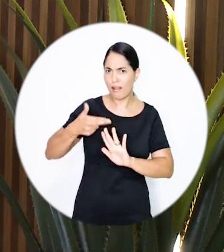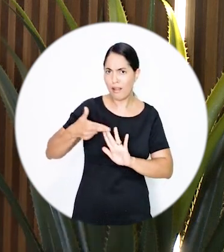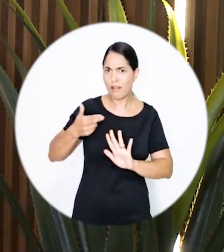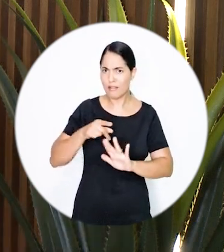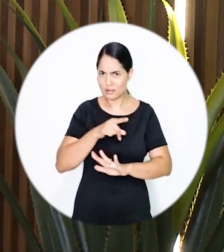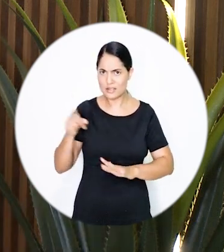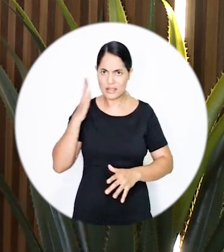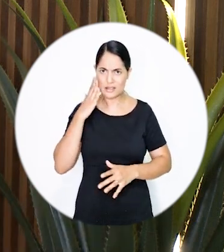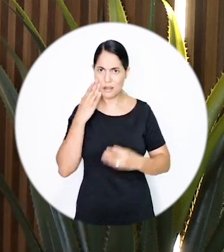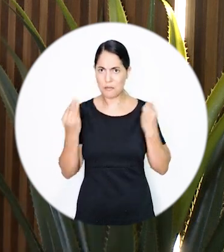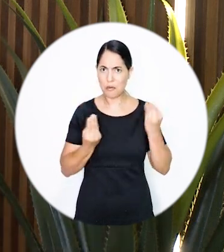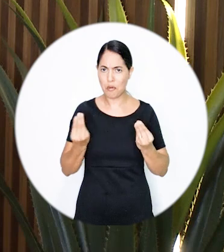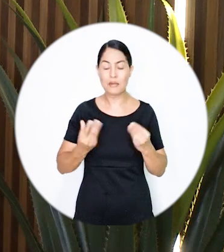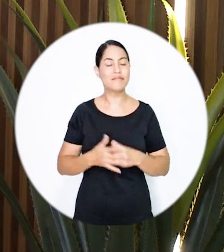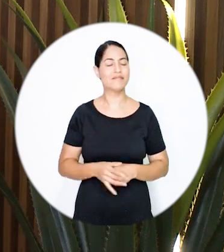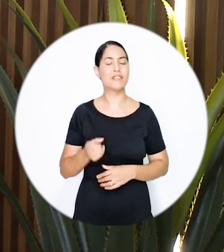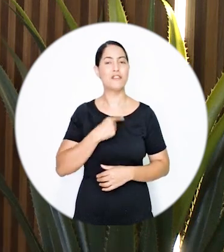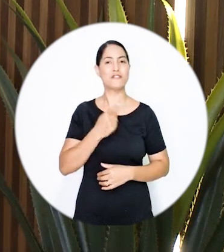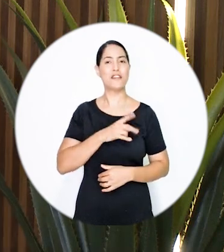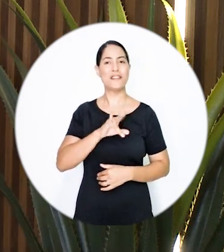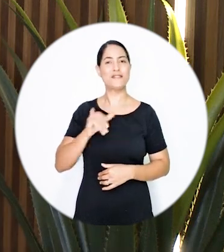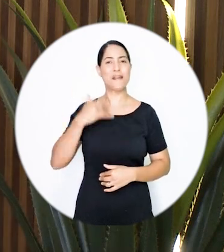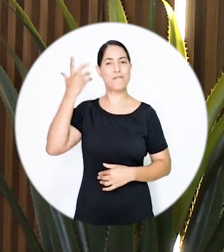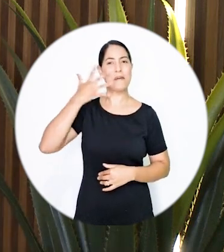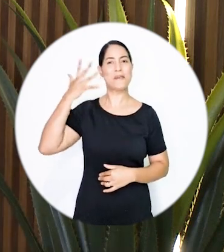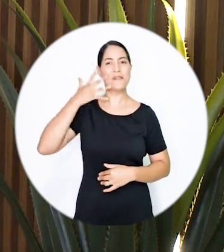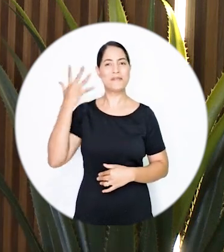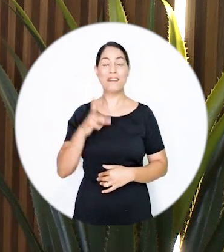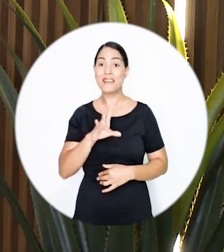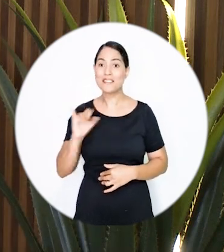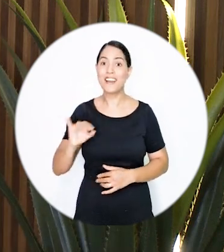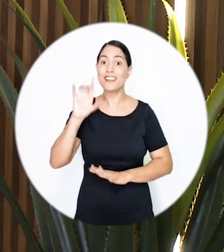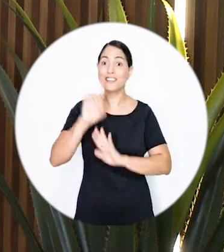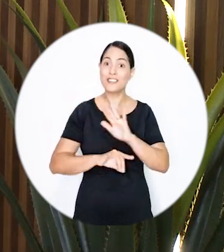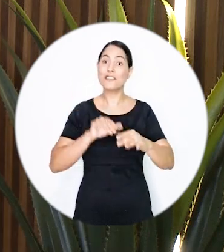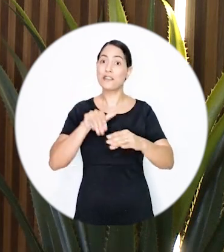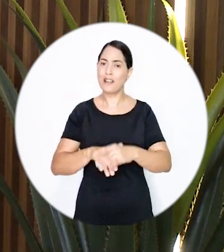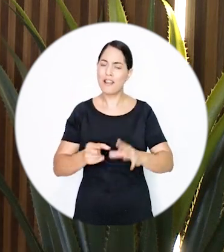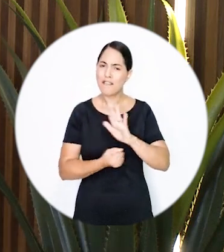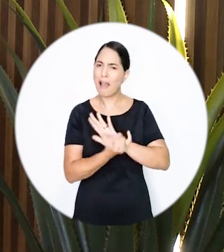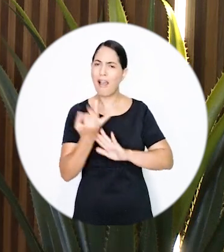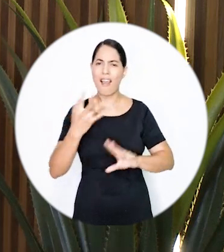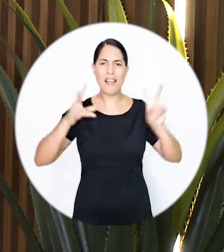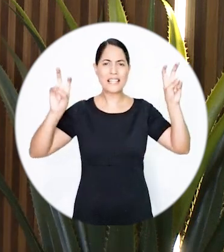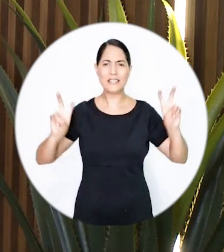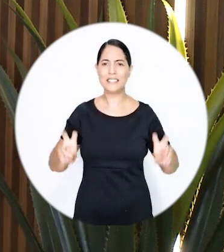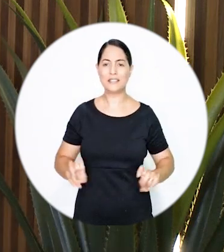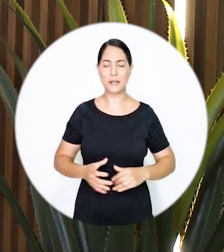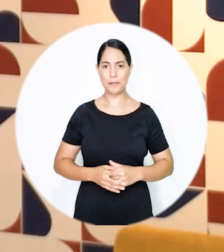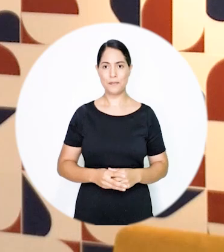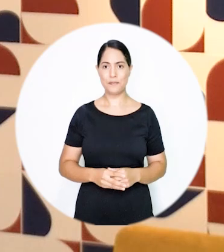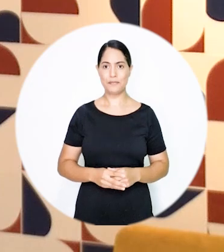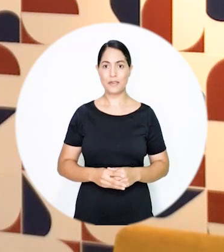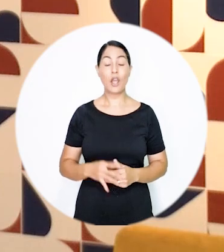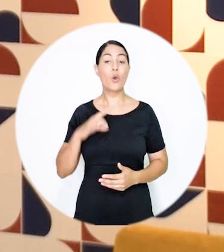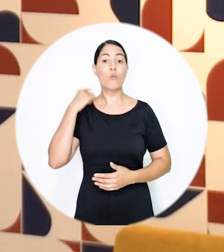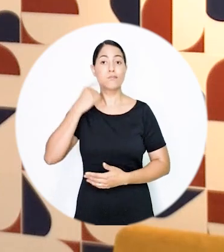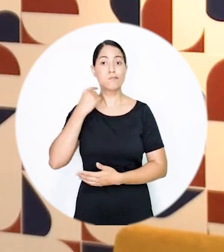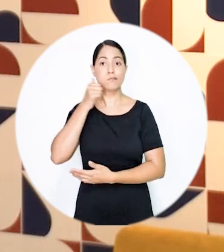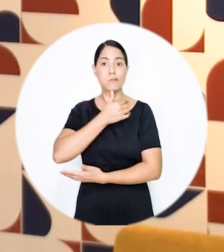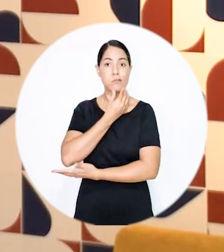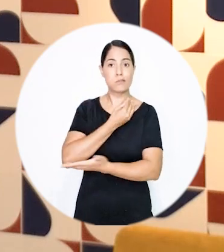Pois bem, nós trataremos isso lá. Falaremos também do direito eleitoral e muito mais. Convido todas